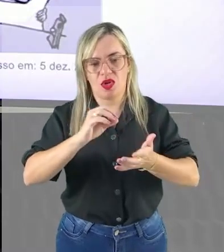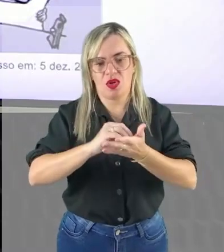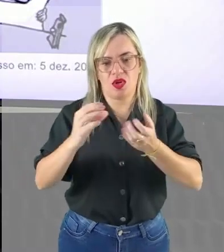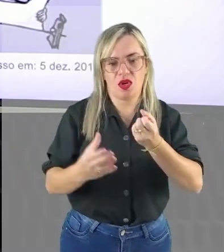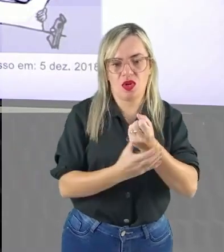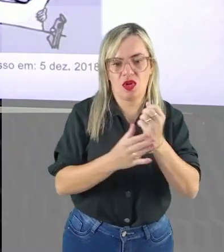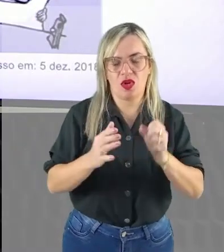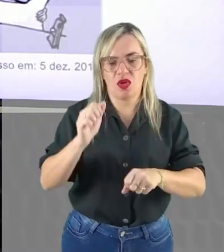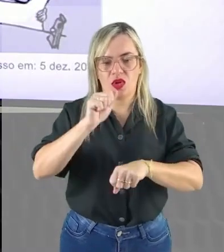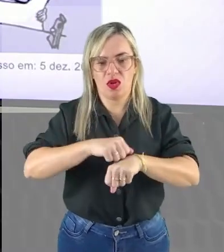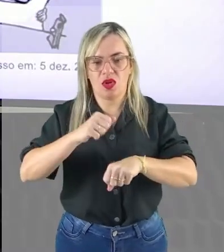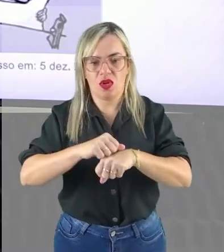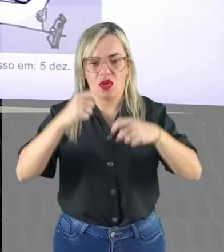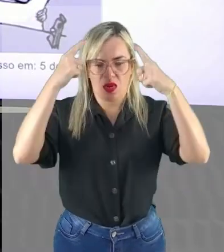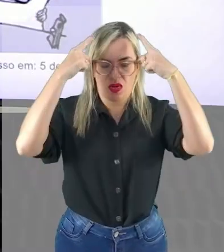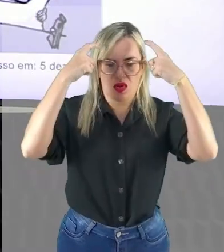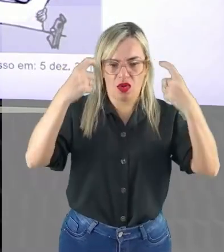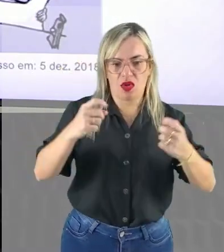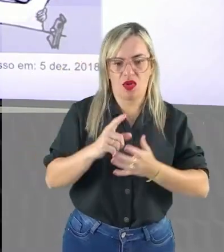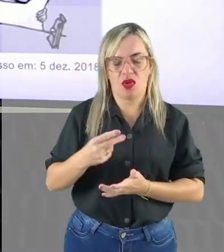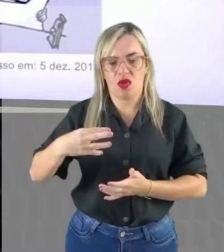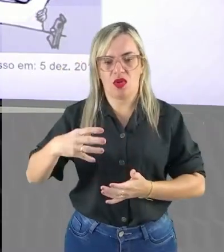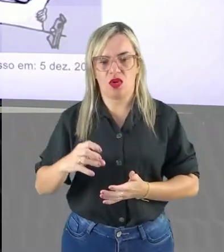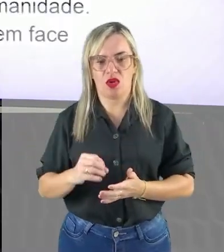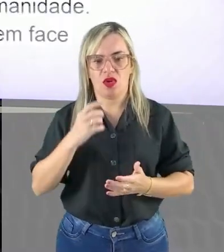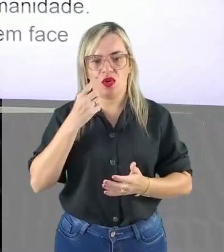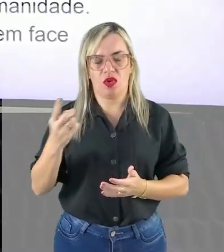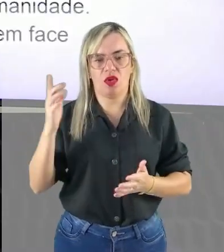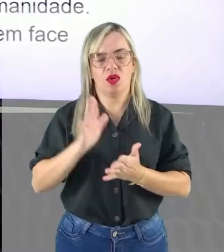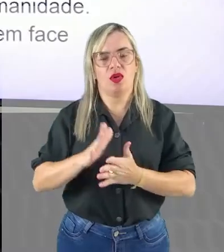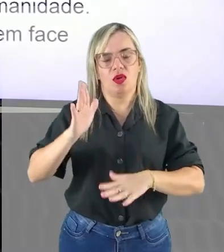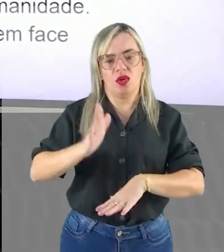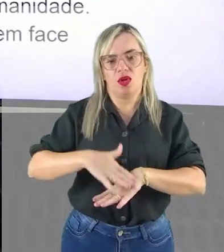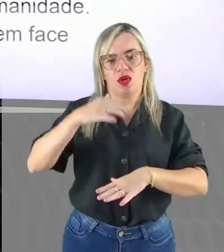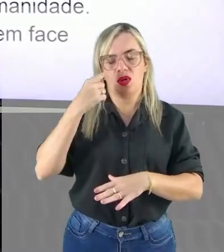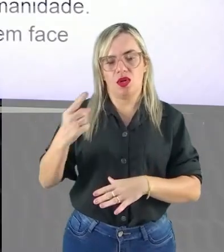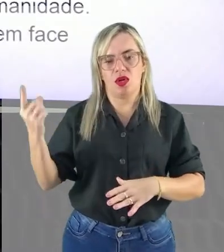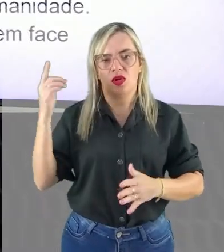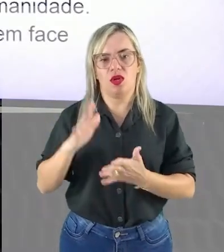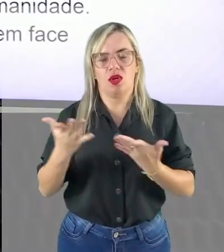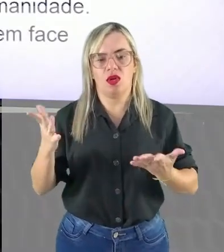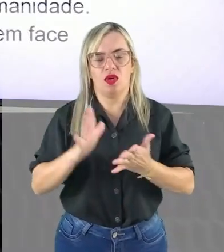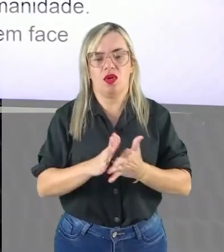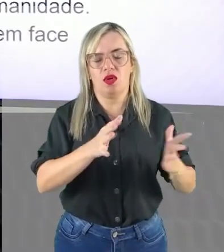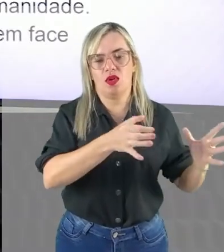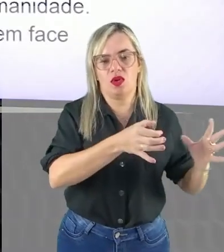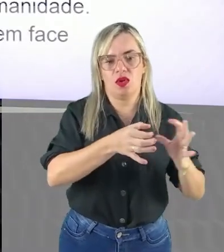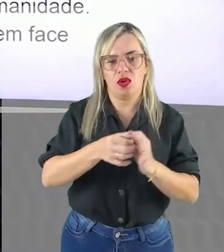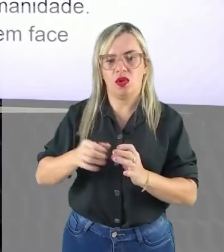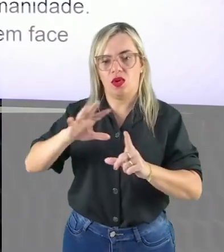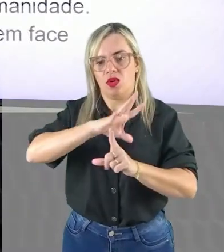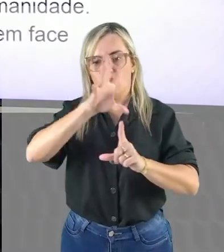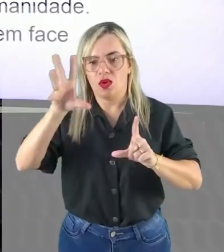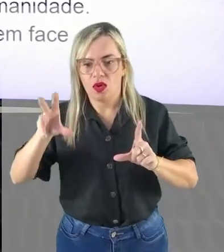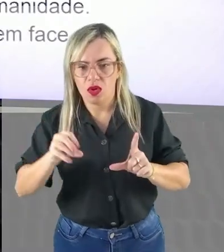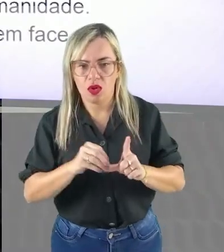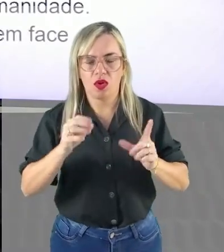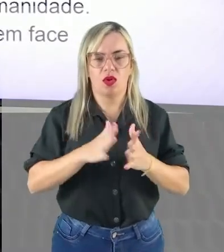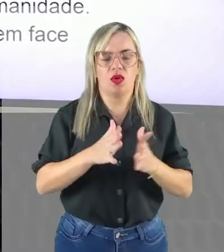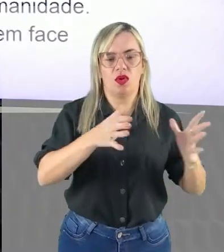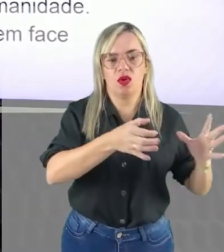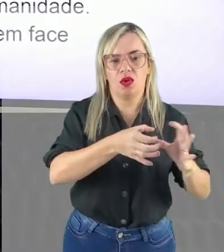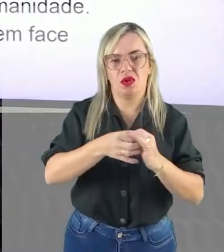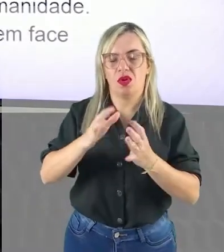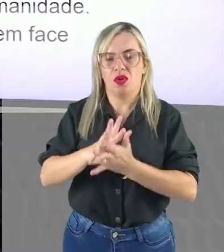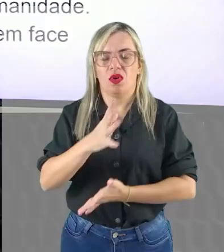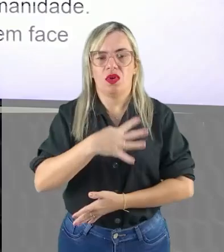com violência, com luxo. Tá? Então, mais uma vez aqui, a realidade, a charge evoca uma situação de assombro, ou seja,